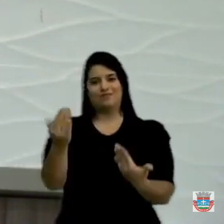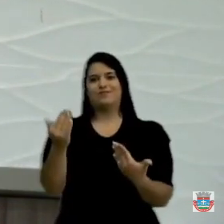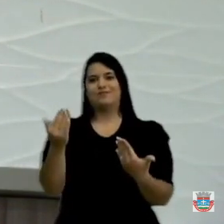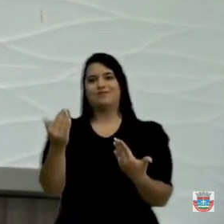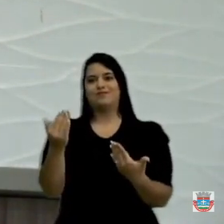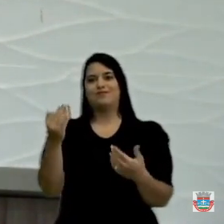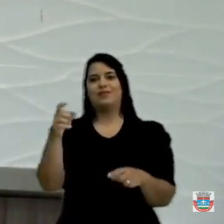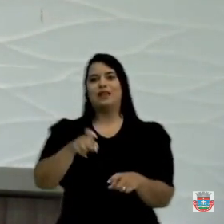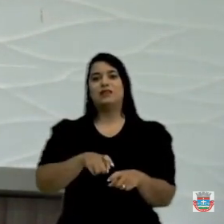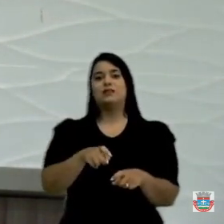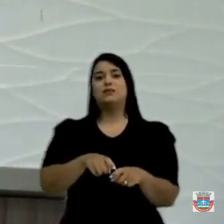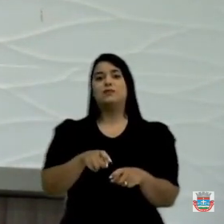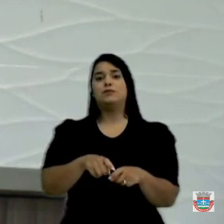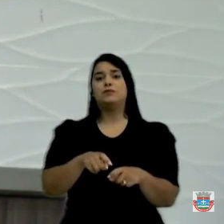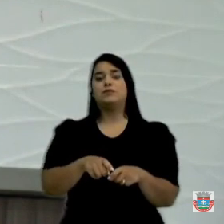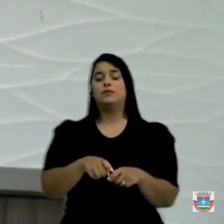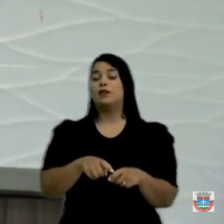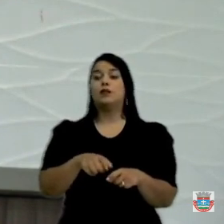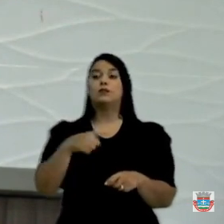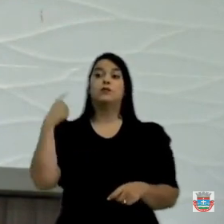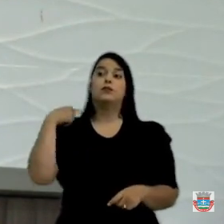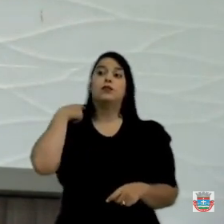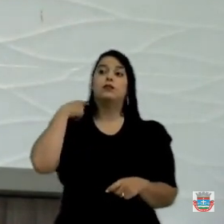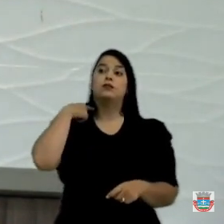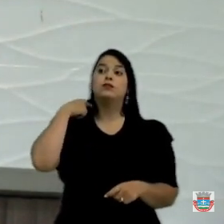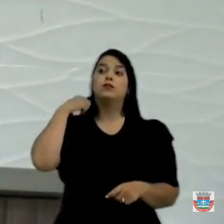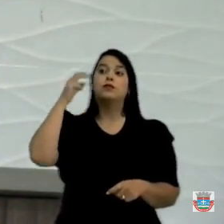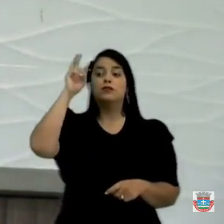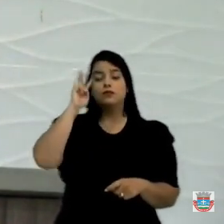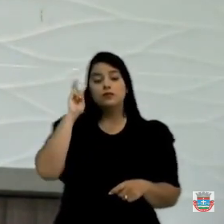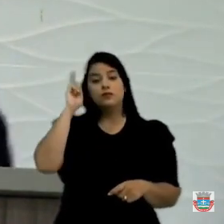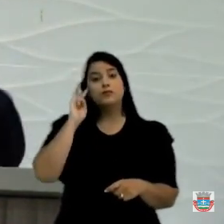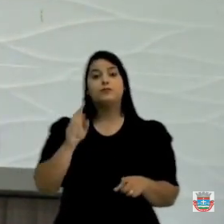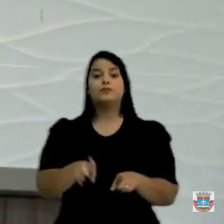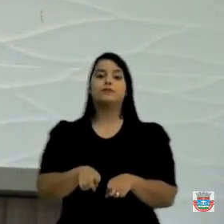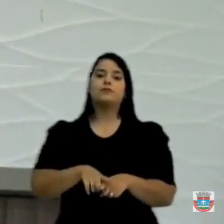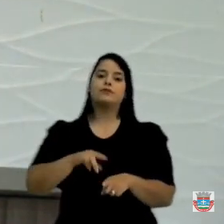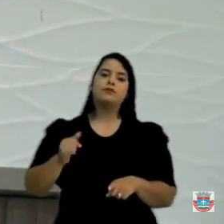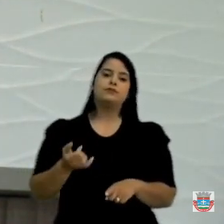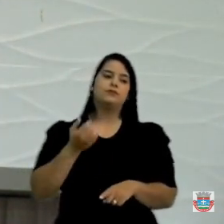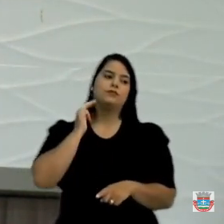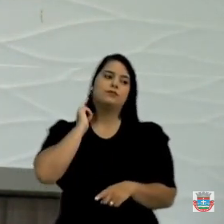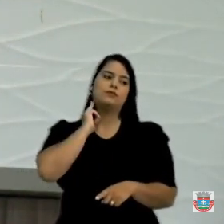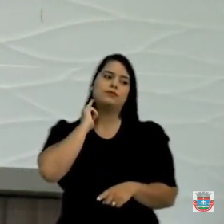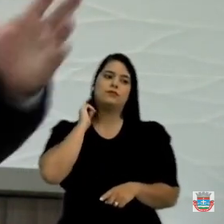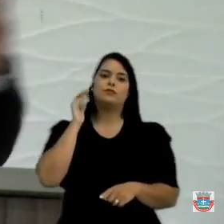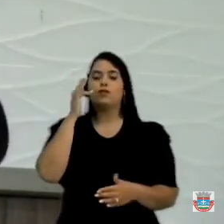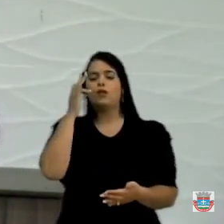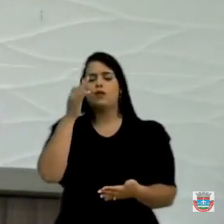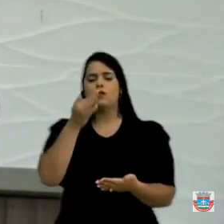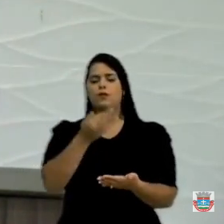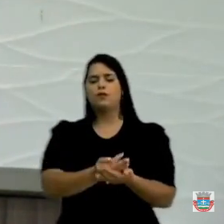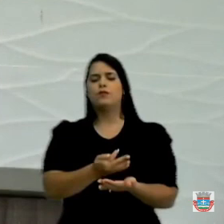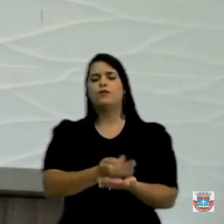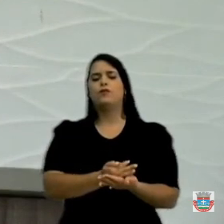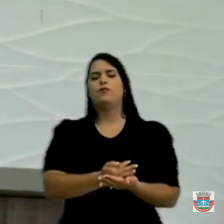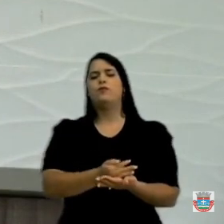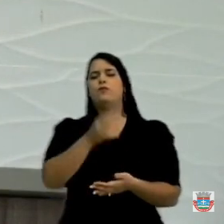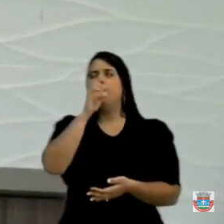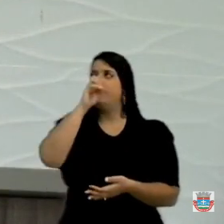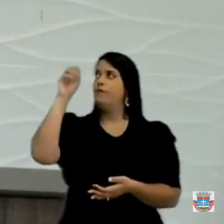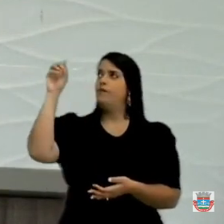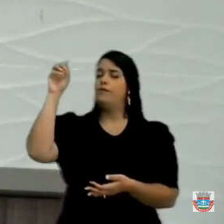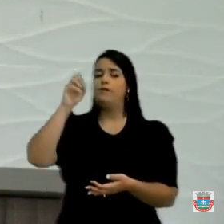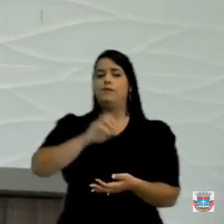agradecer a doutor Washington, que está fazendo essa ponte, agradecer a João Medeira, a esse vereador, e com fé em Deus, nós vamos